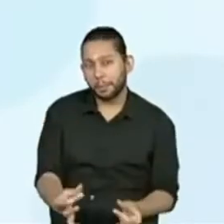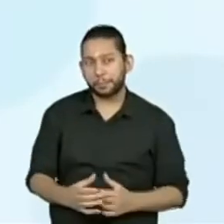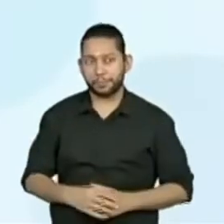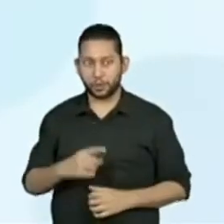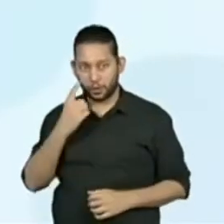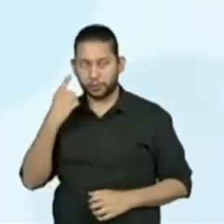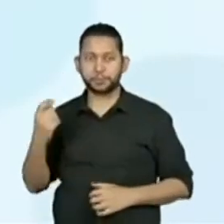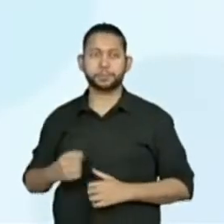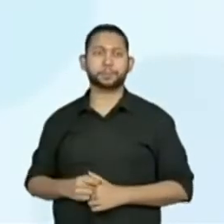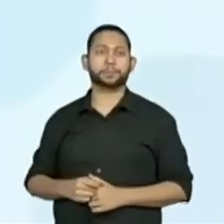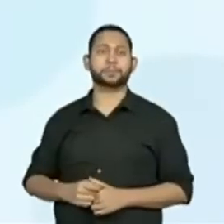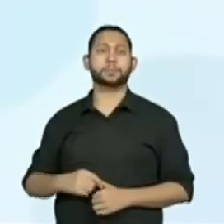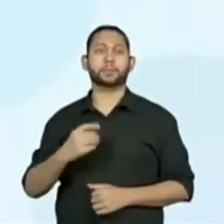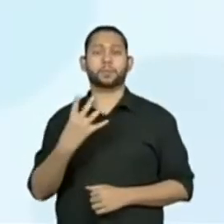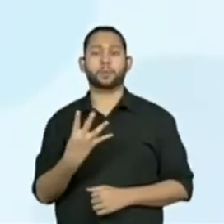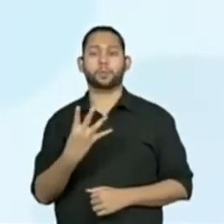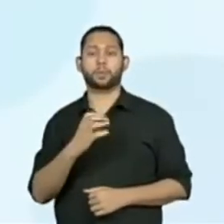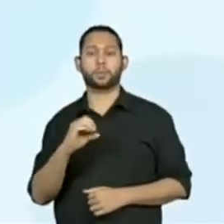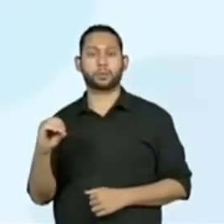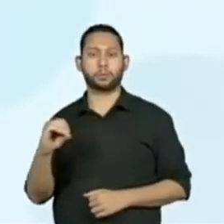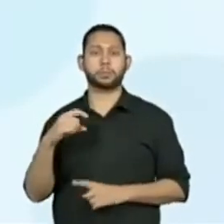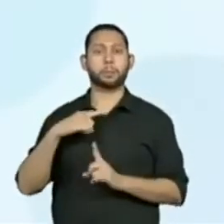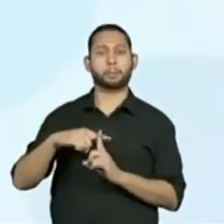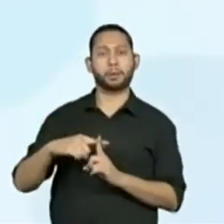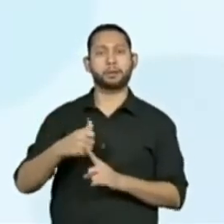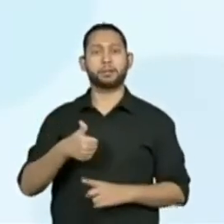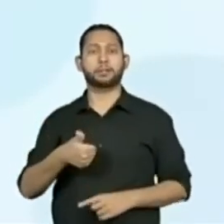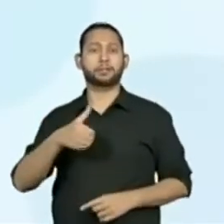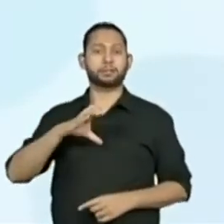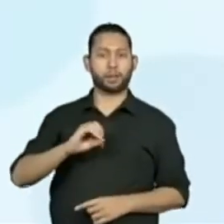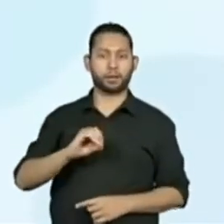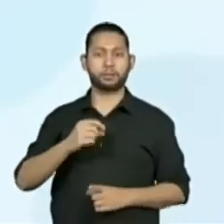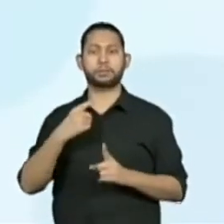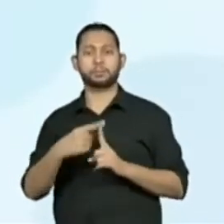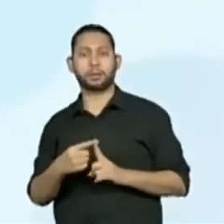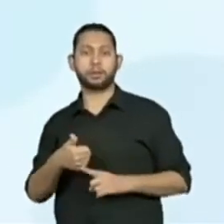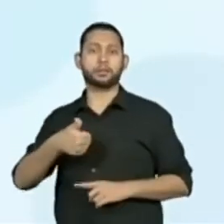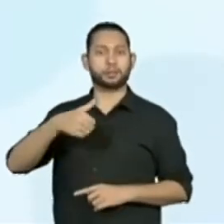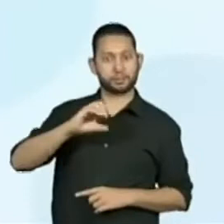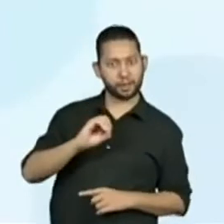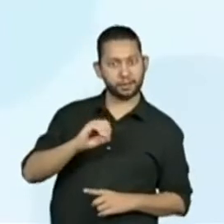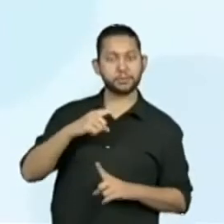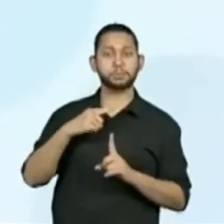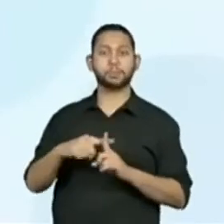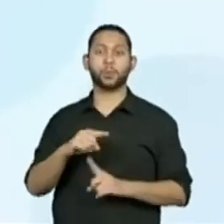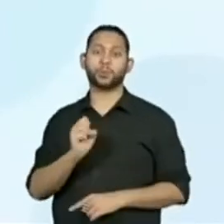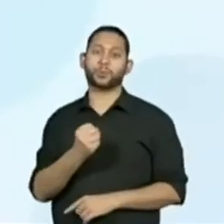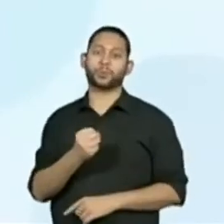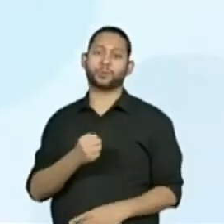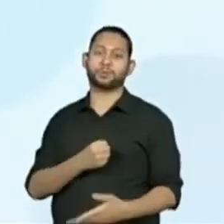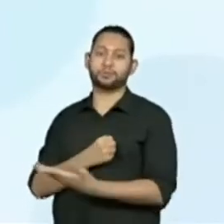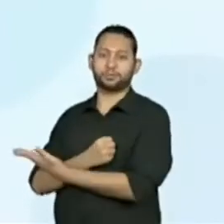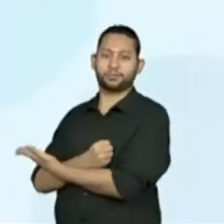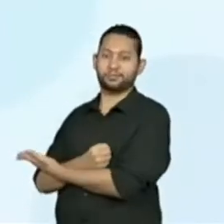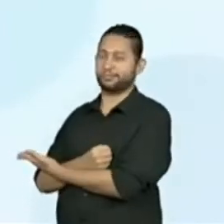400 mais 10 mais 10 mais